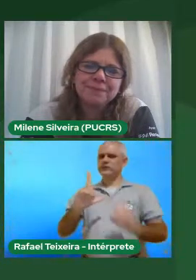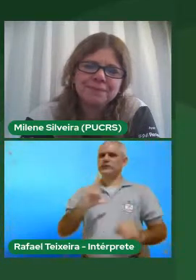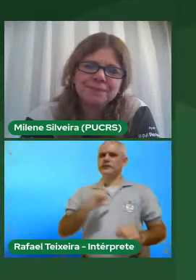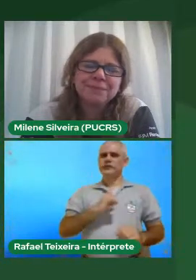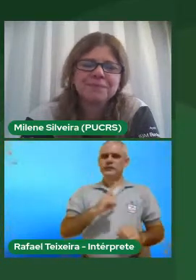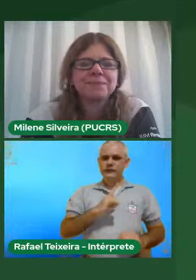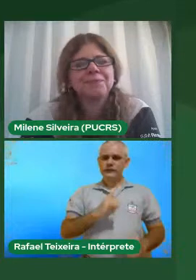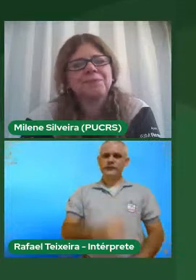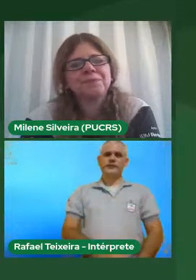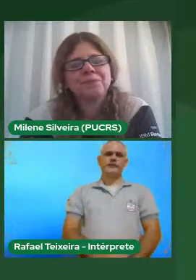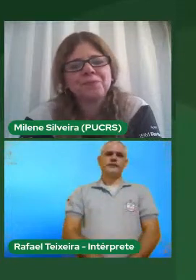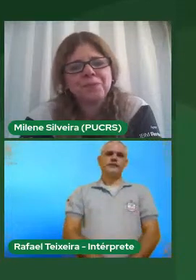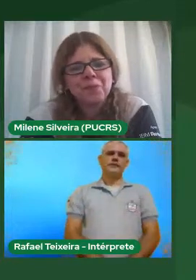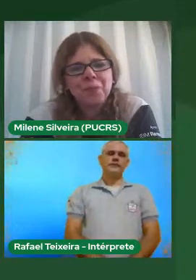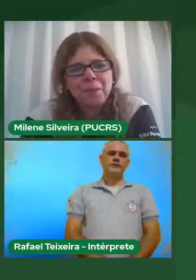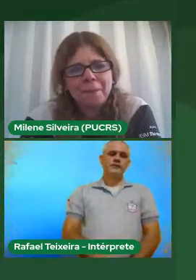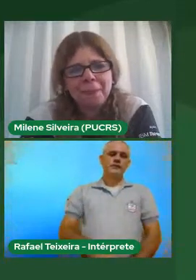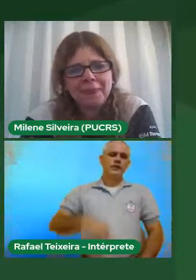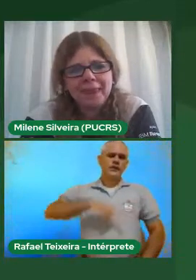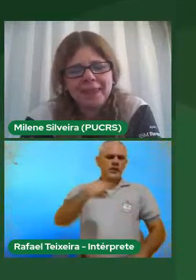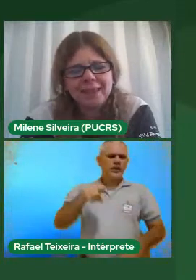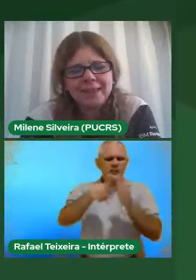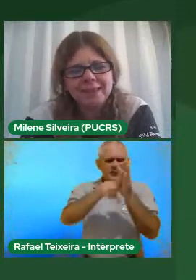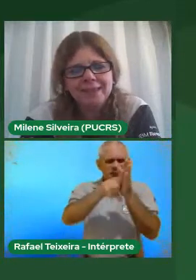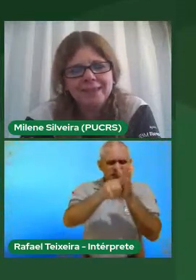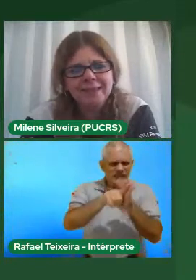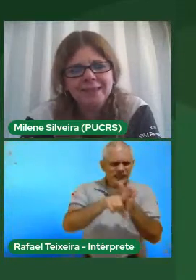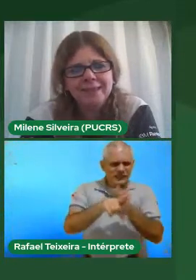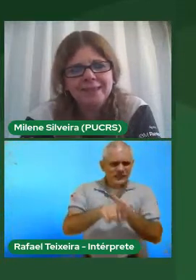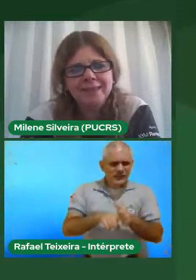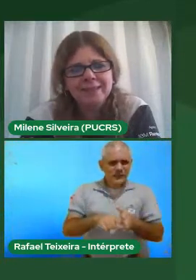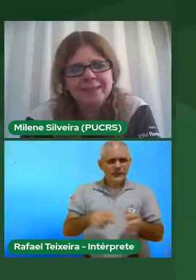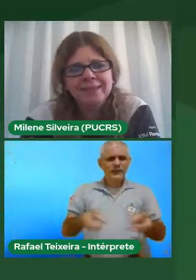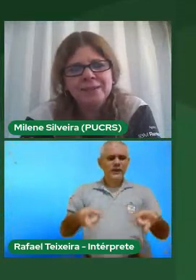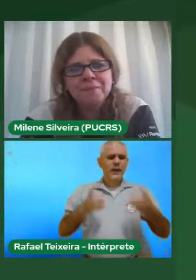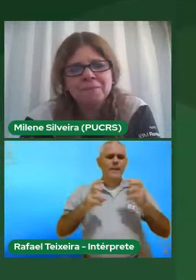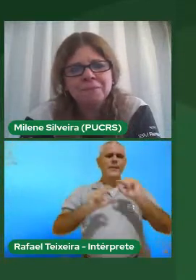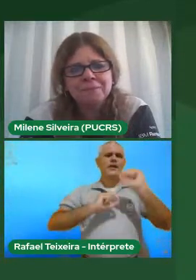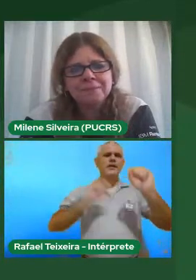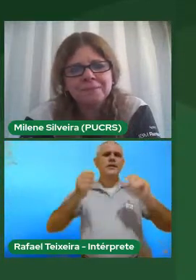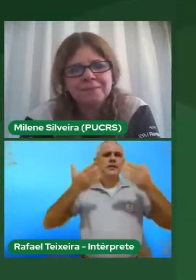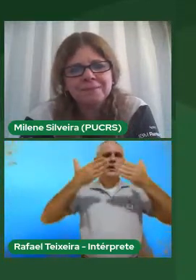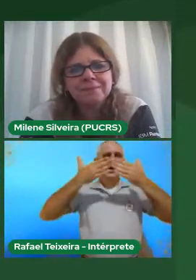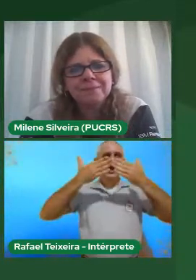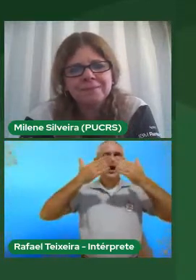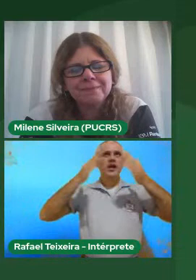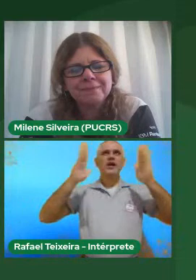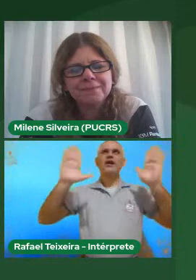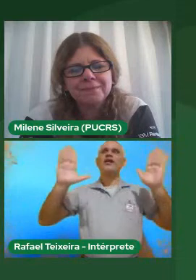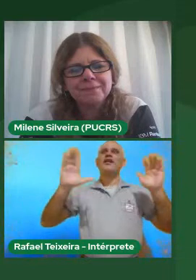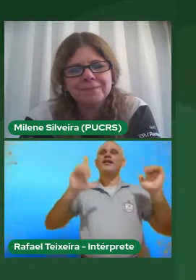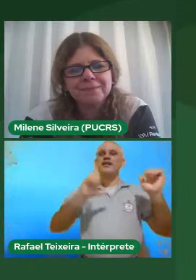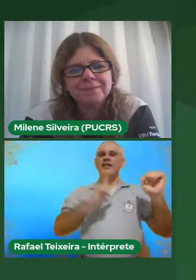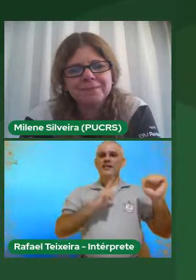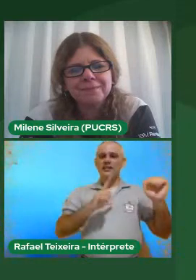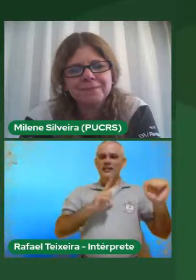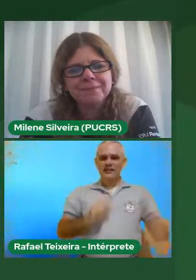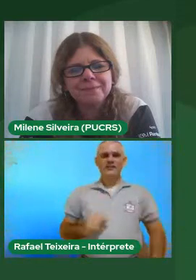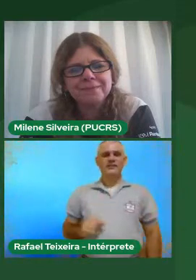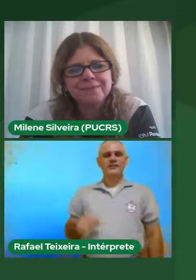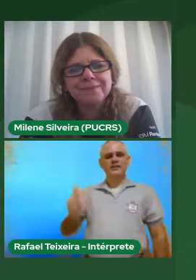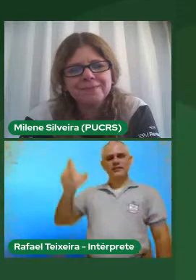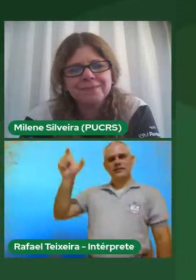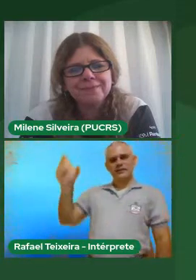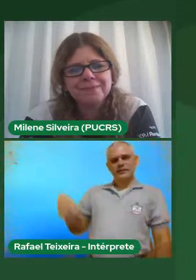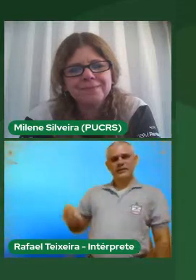dados, mais claros iam ficando os motivos pelos quais, para muito além dos números, a Milene era a pessoa perfeita